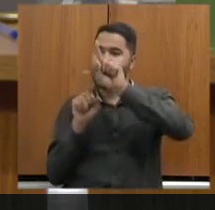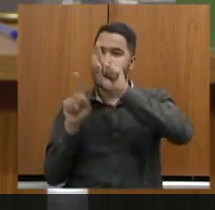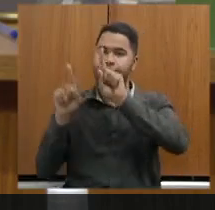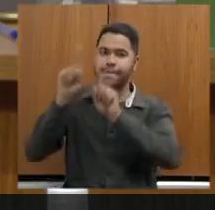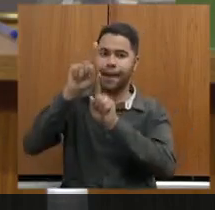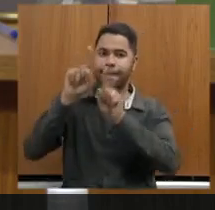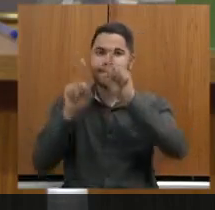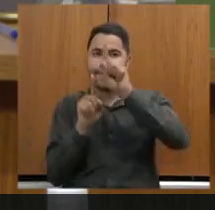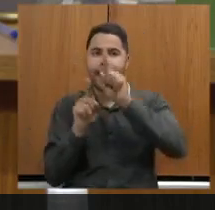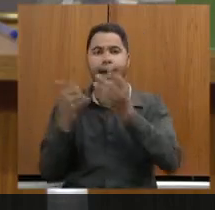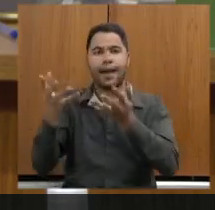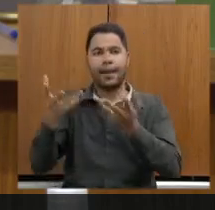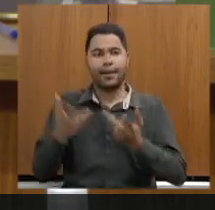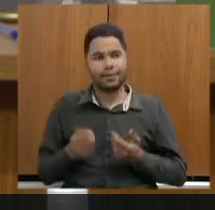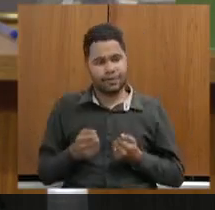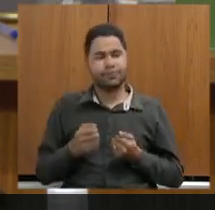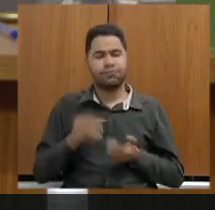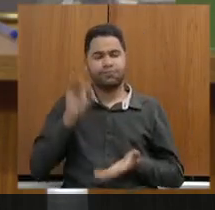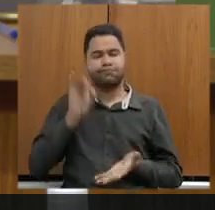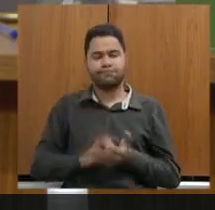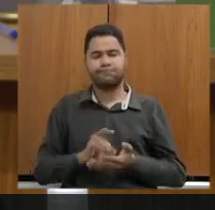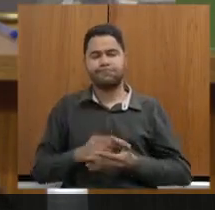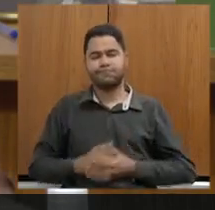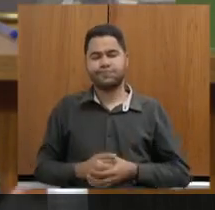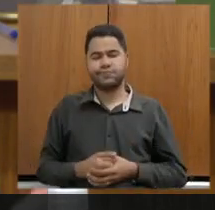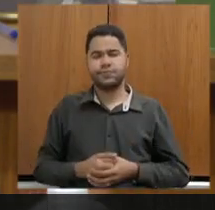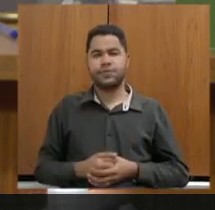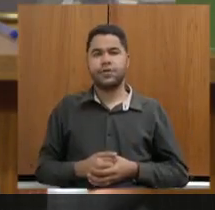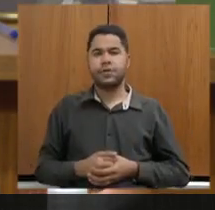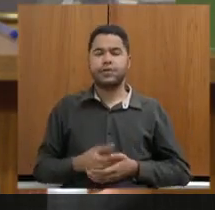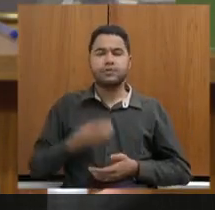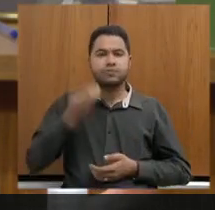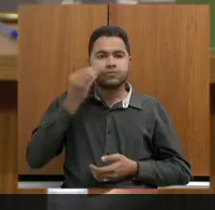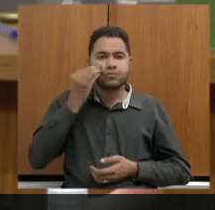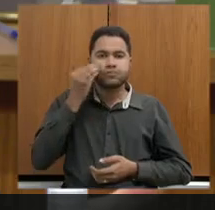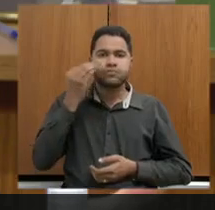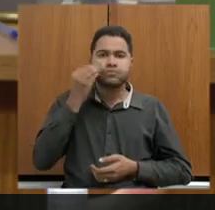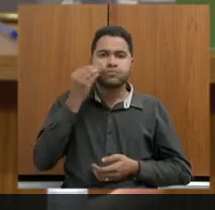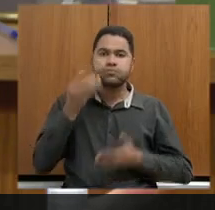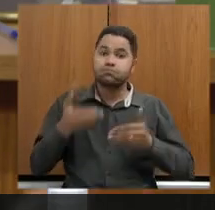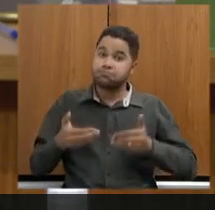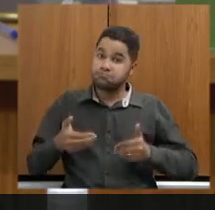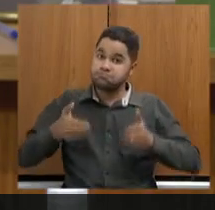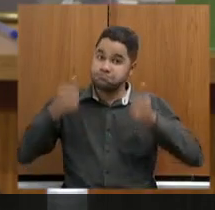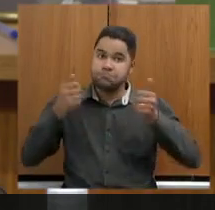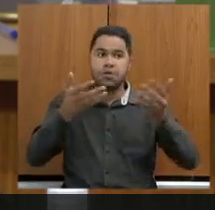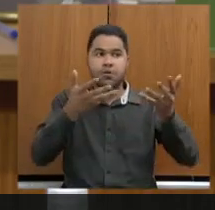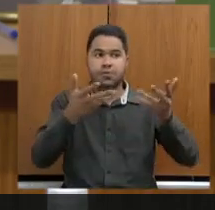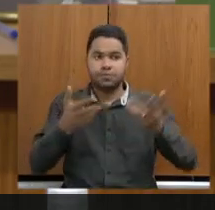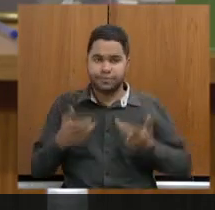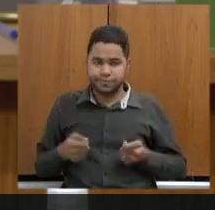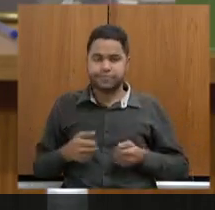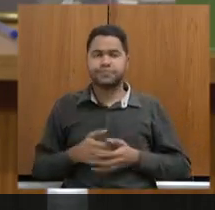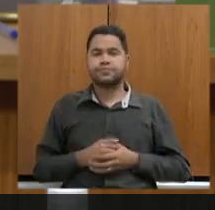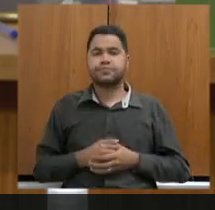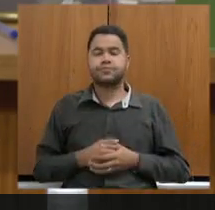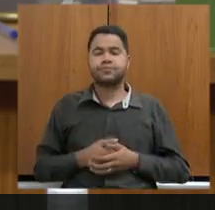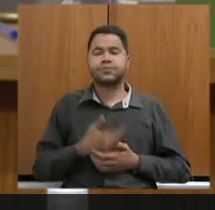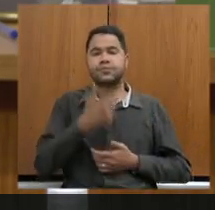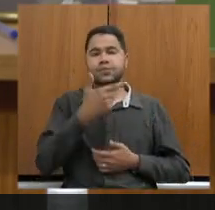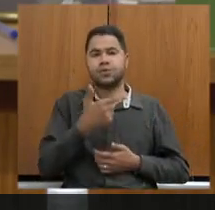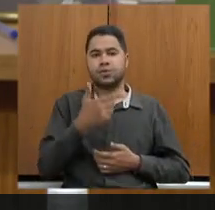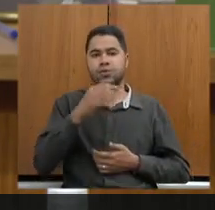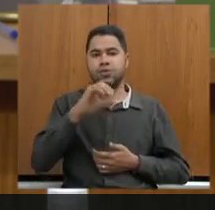record de atendimento efetivo temos buscado melhor a forma de atendimento em